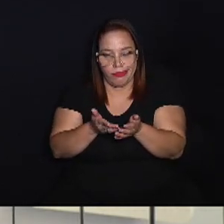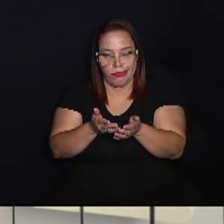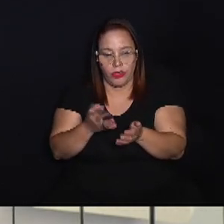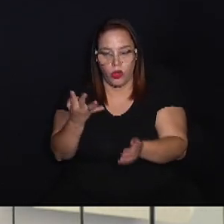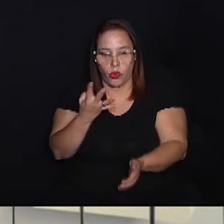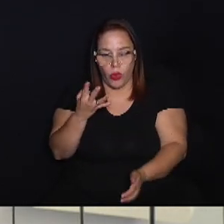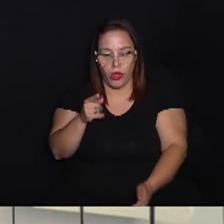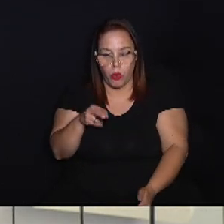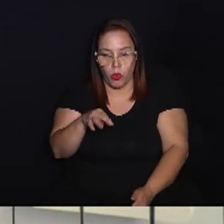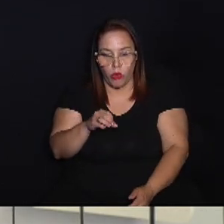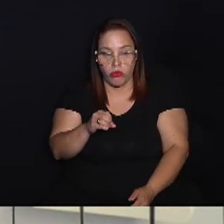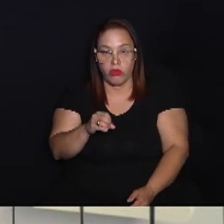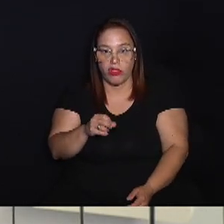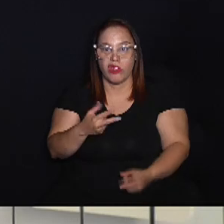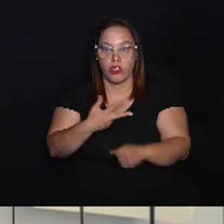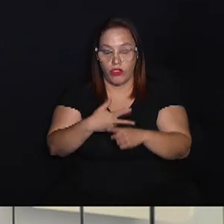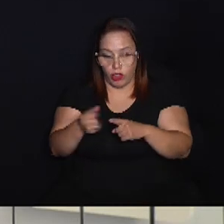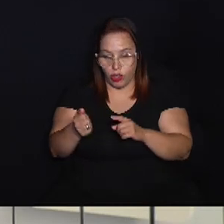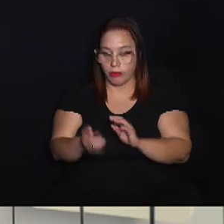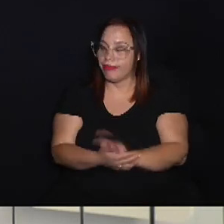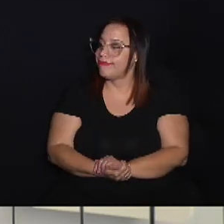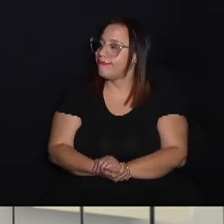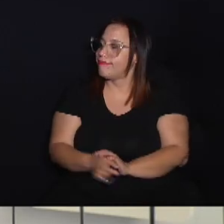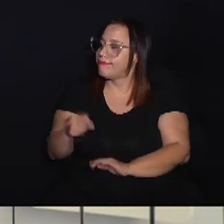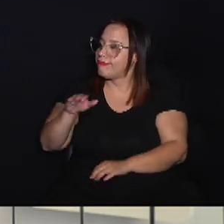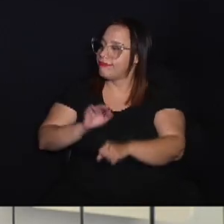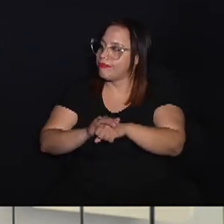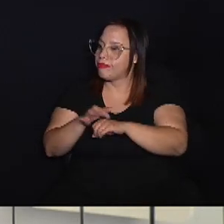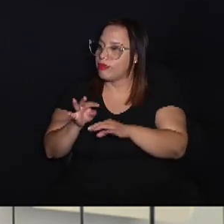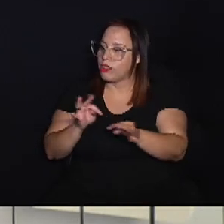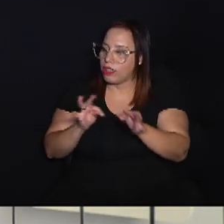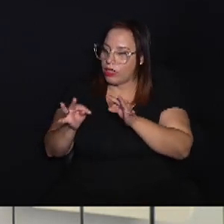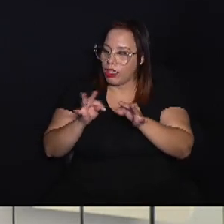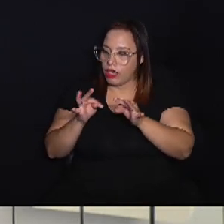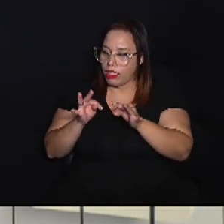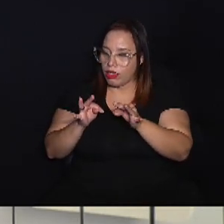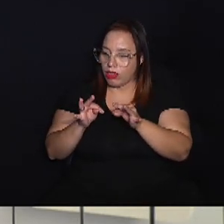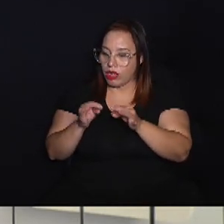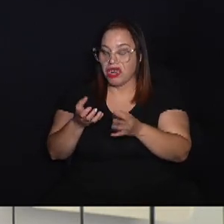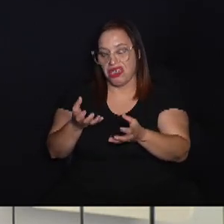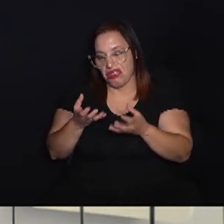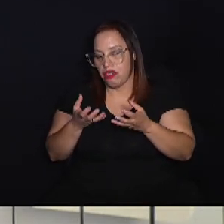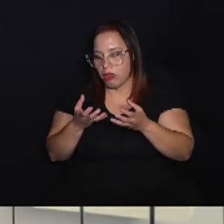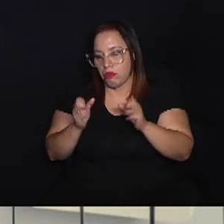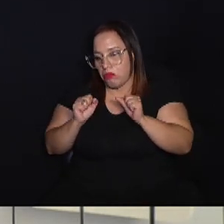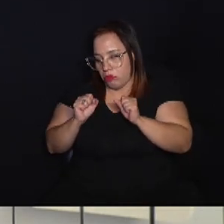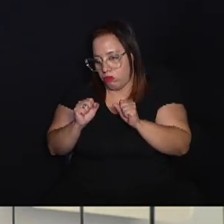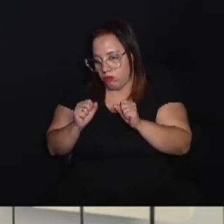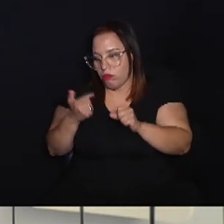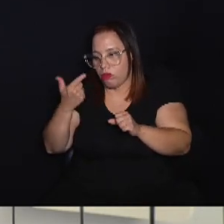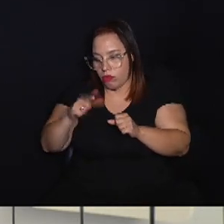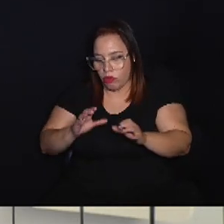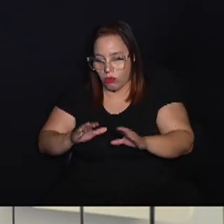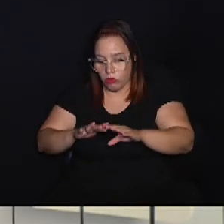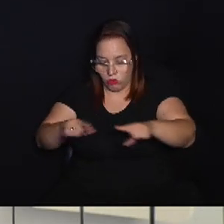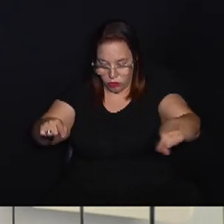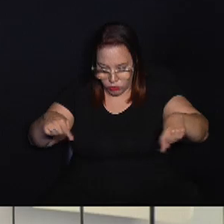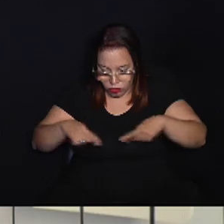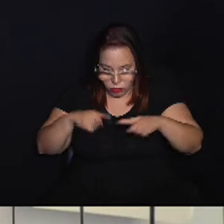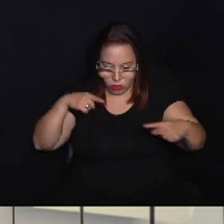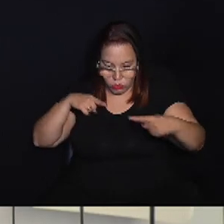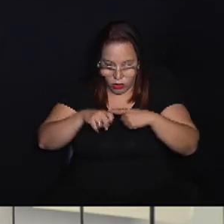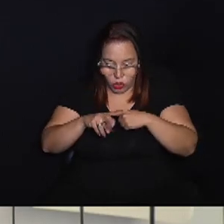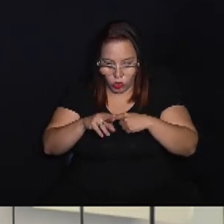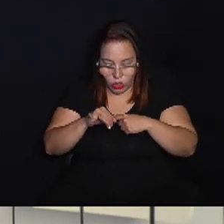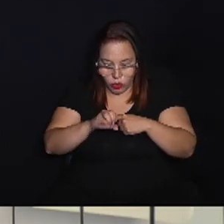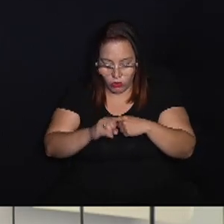4 pontos em caso de vitória. Para esta noite, o técnico Alan Al, se quiser, ele pode repetir a formação que enfrentou o